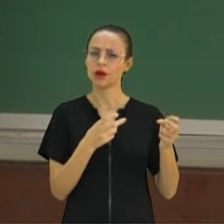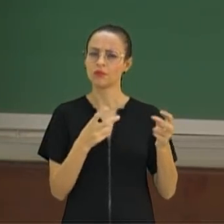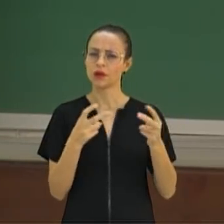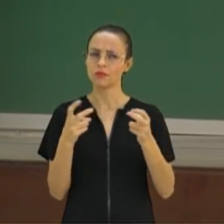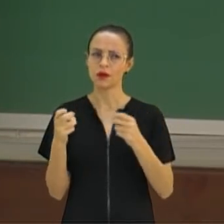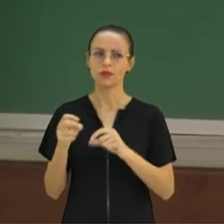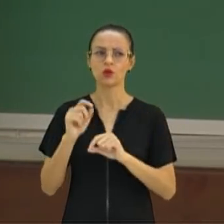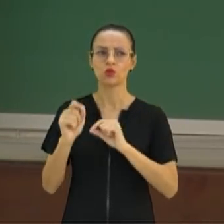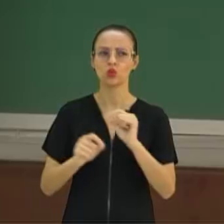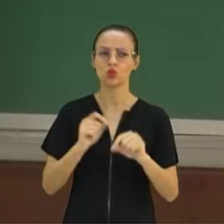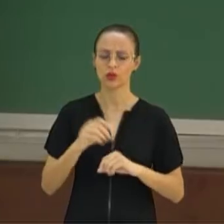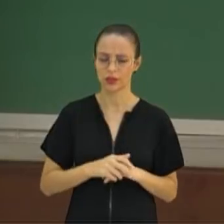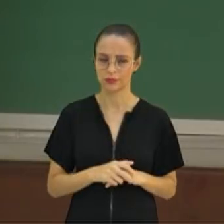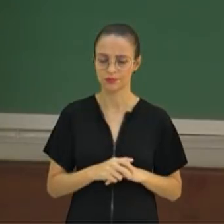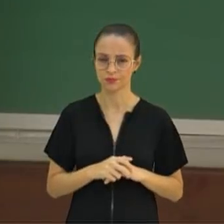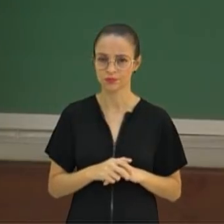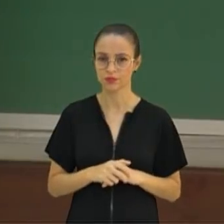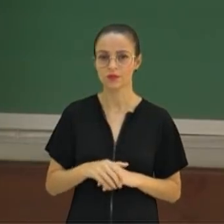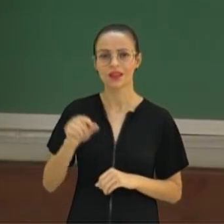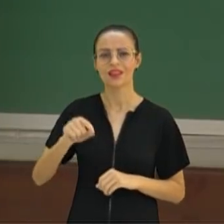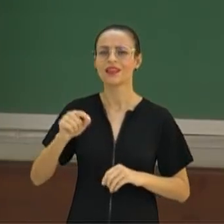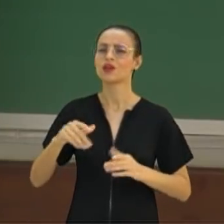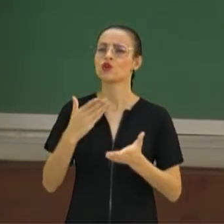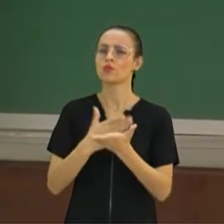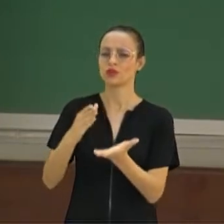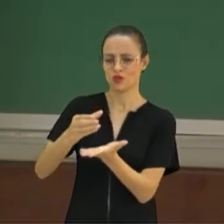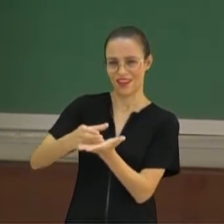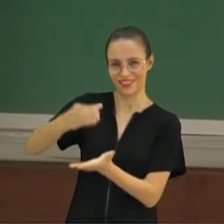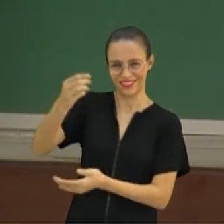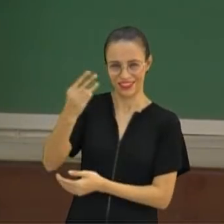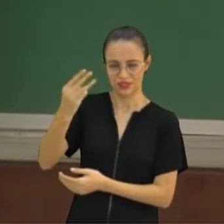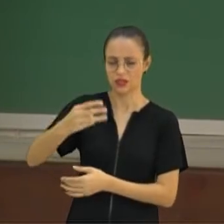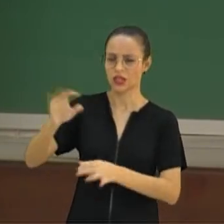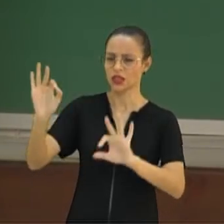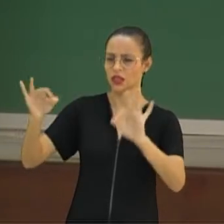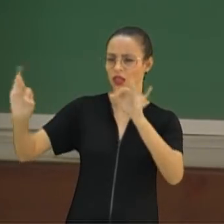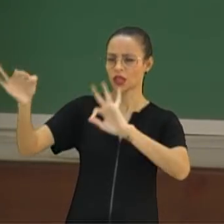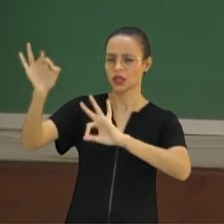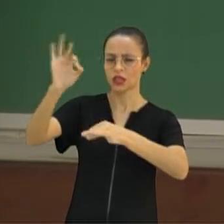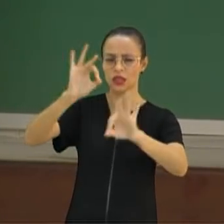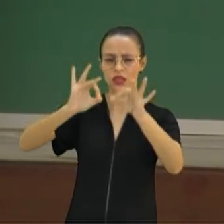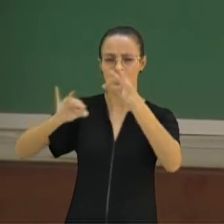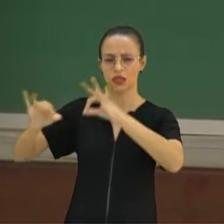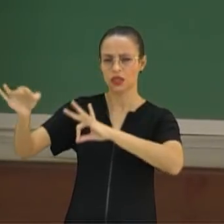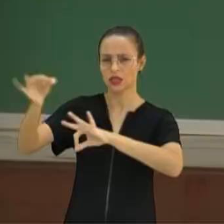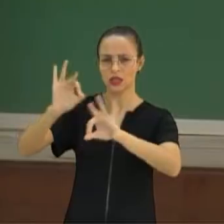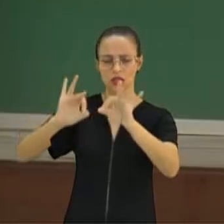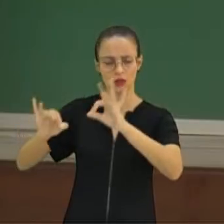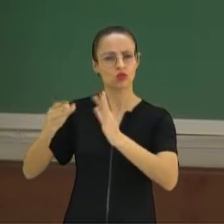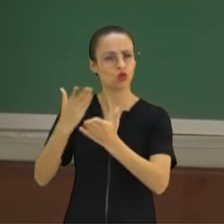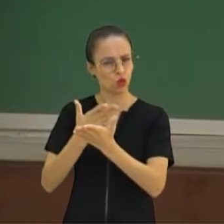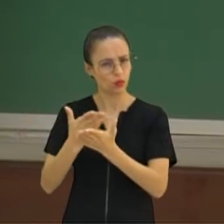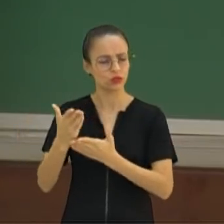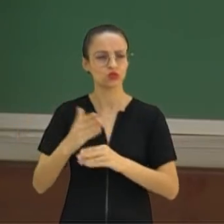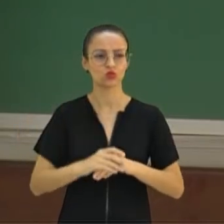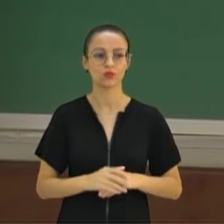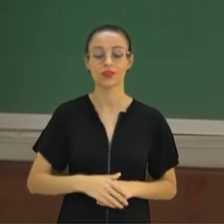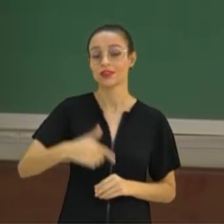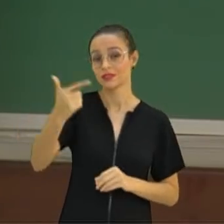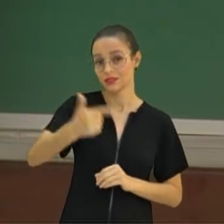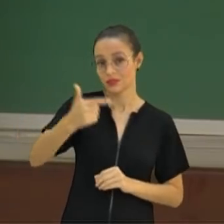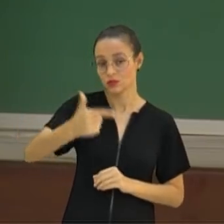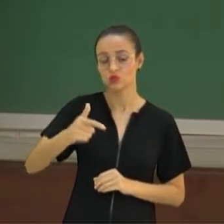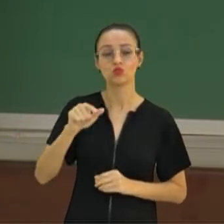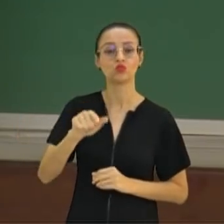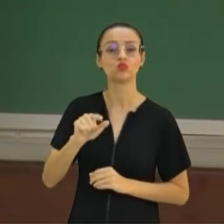de um tempo que a partir daquela carne começaram a surgir moscas, a partir de larvas que foram depositadas ali. Nesse segundo